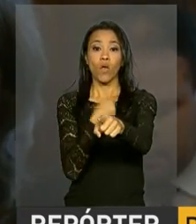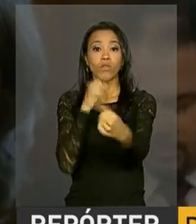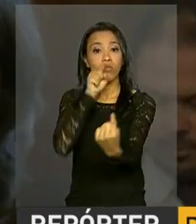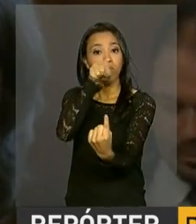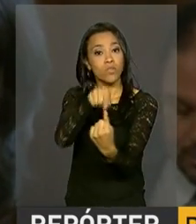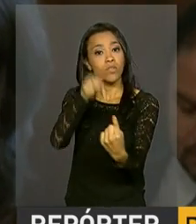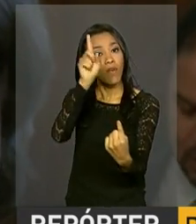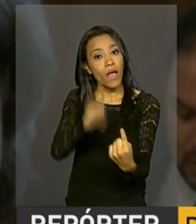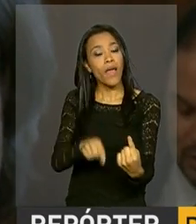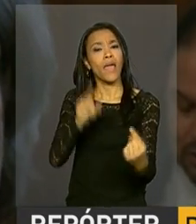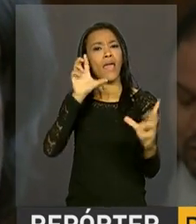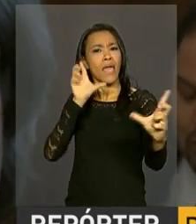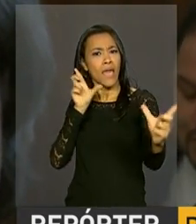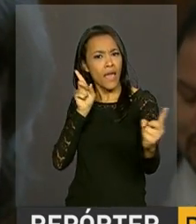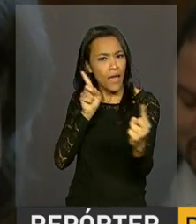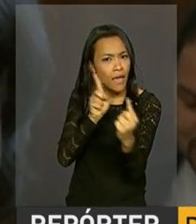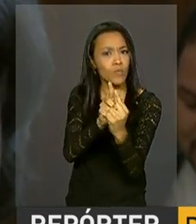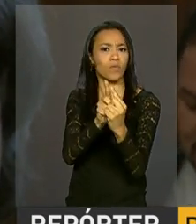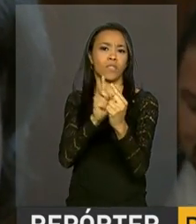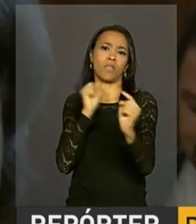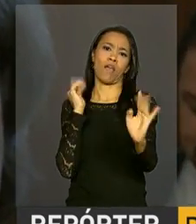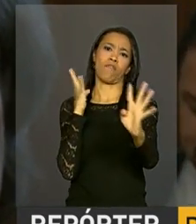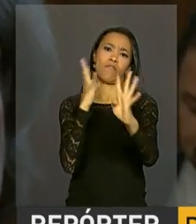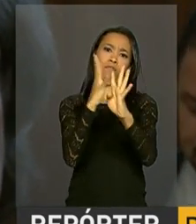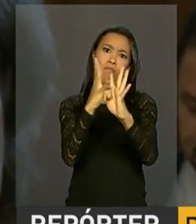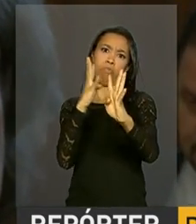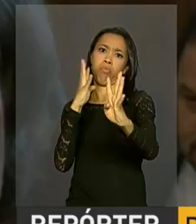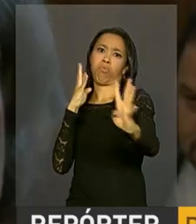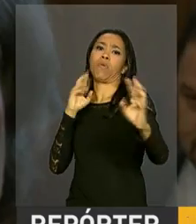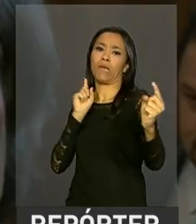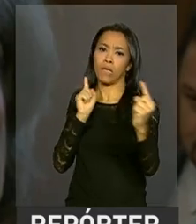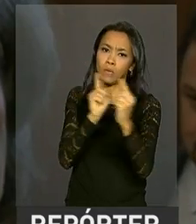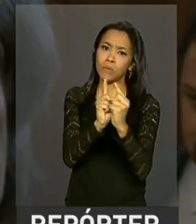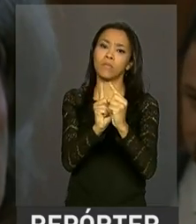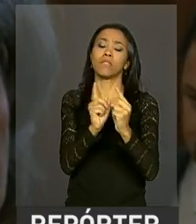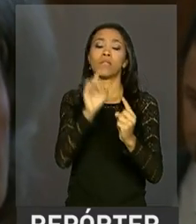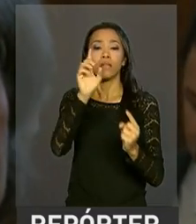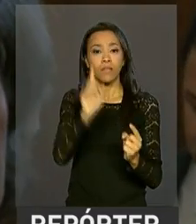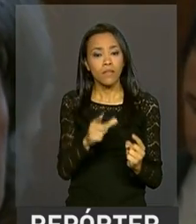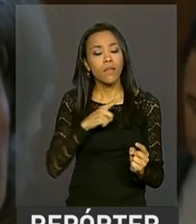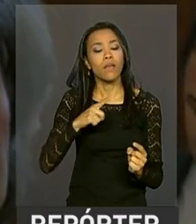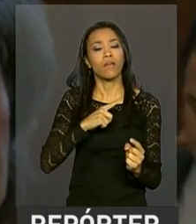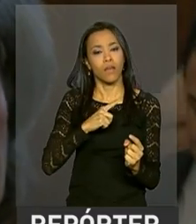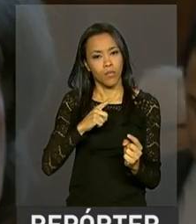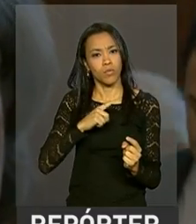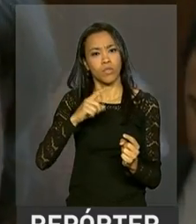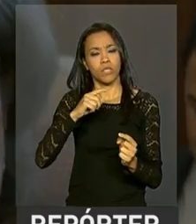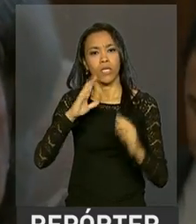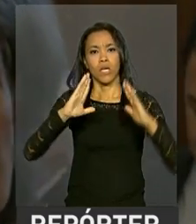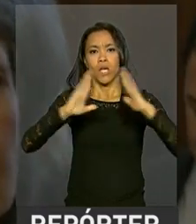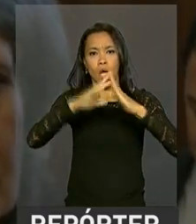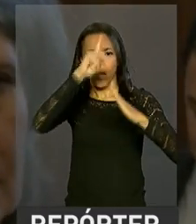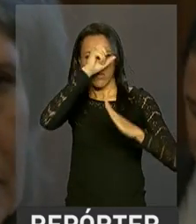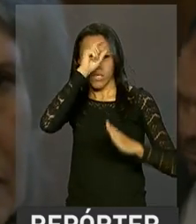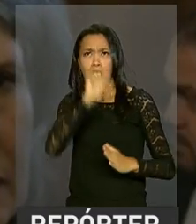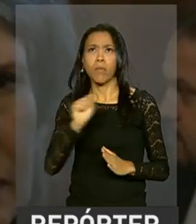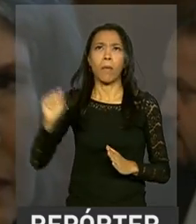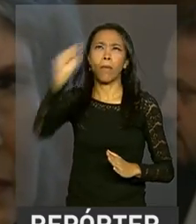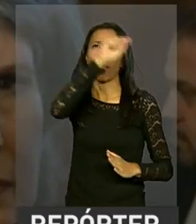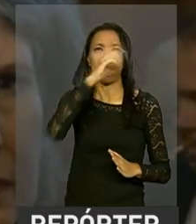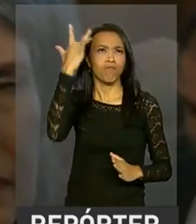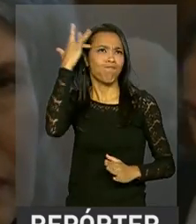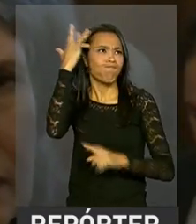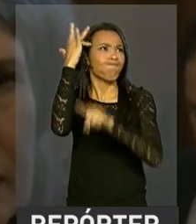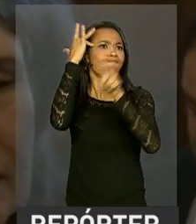para reduzir as filas, já que temos uma excelente infraestrutura técnica de hospitais especializados para fazer os